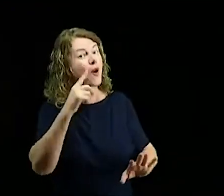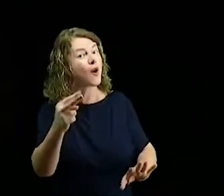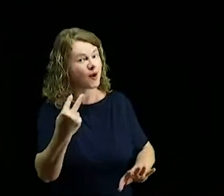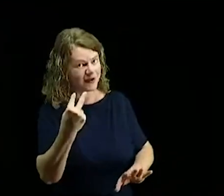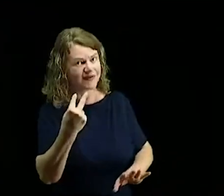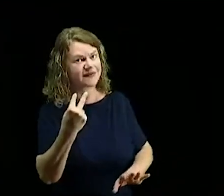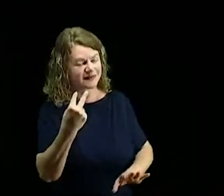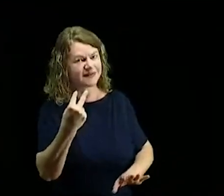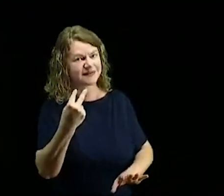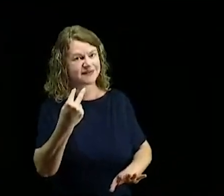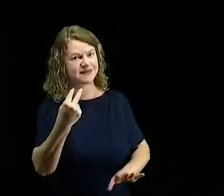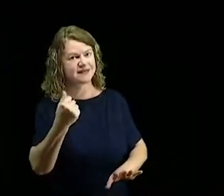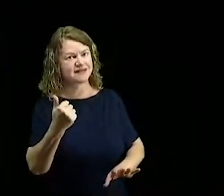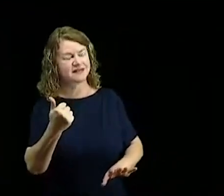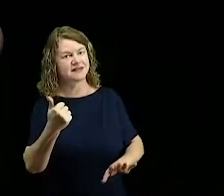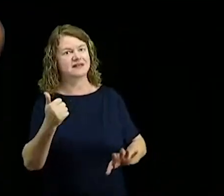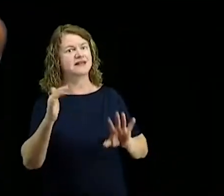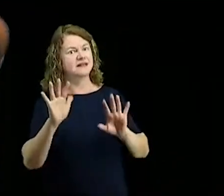Você